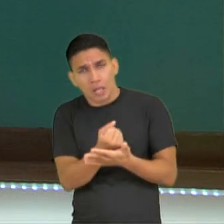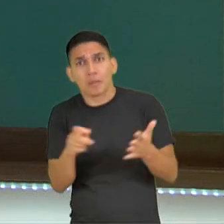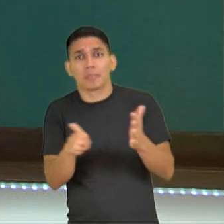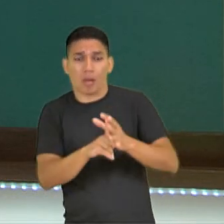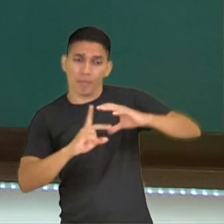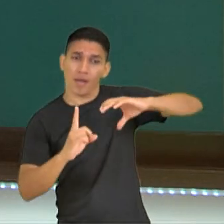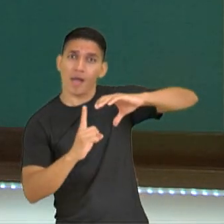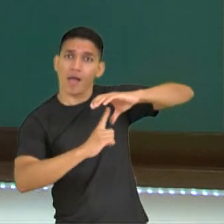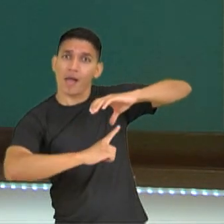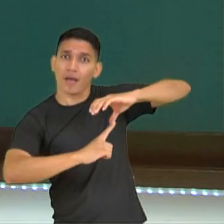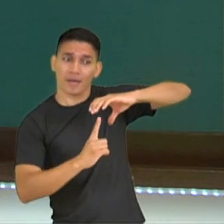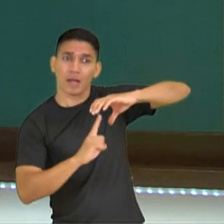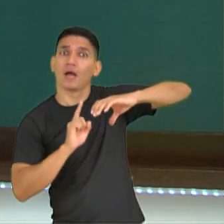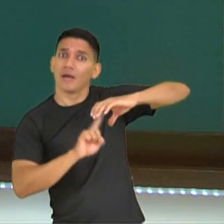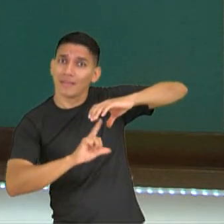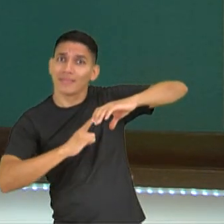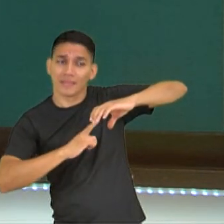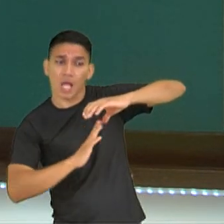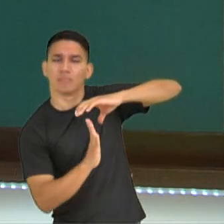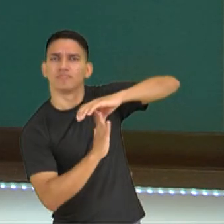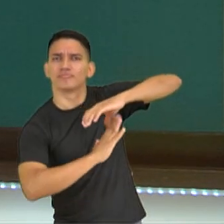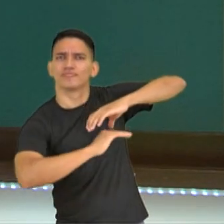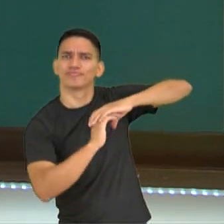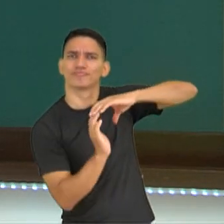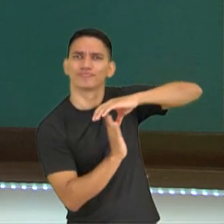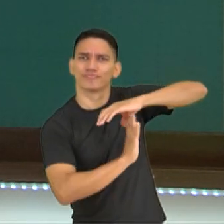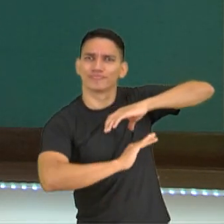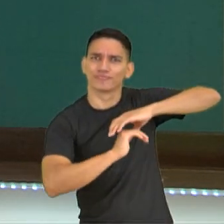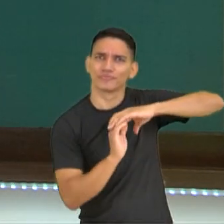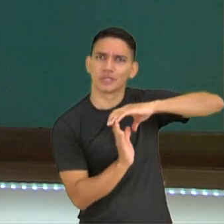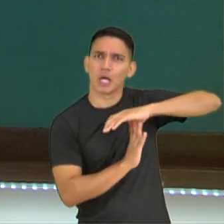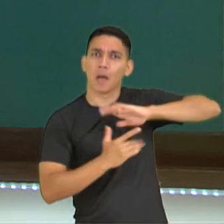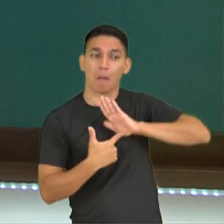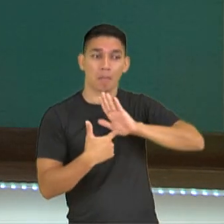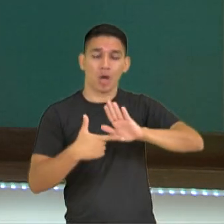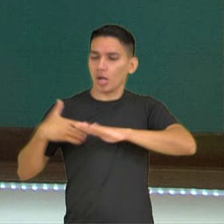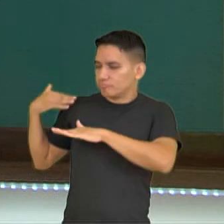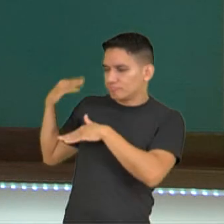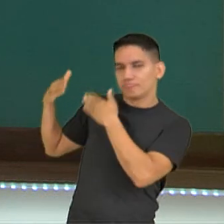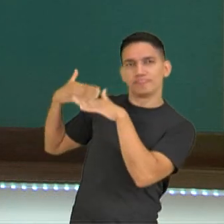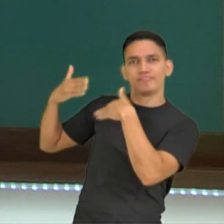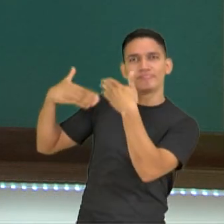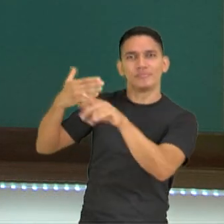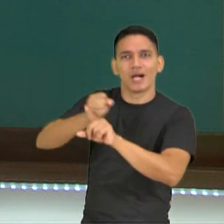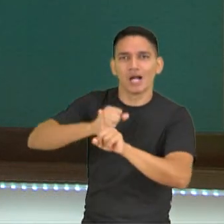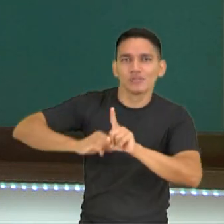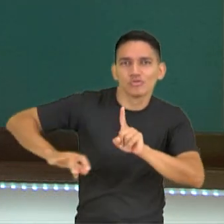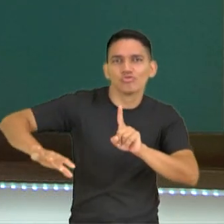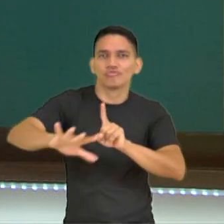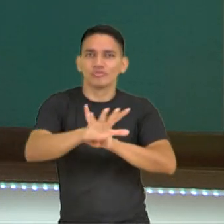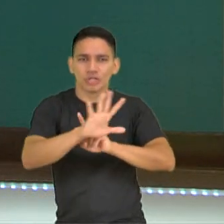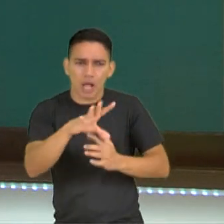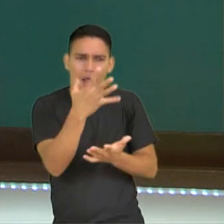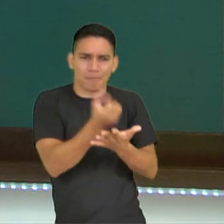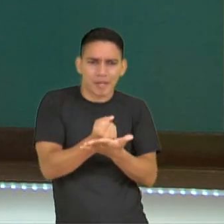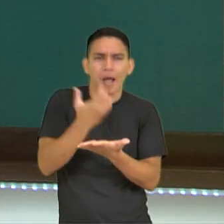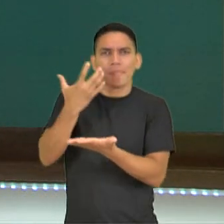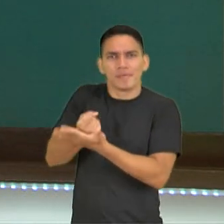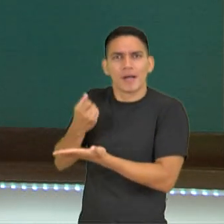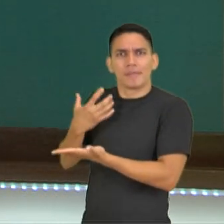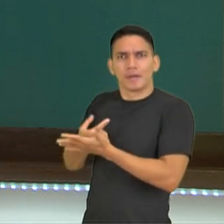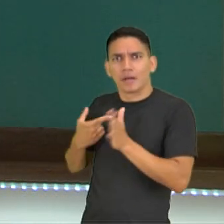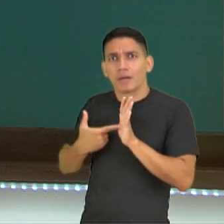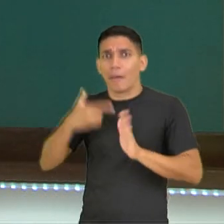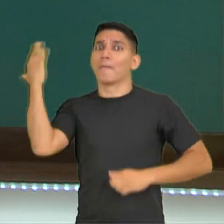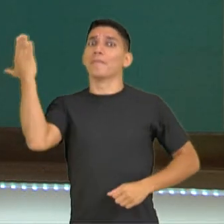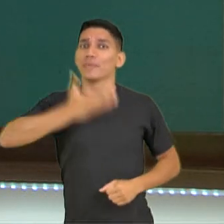cavernas, pinturas rupestres, que mostram toda a evolução das sociedades sendo registrada e